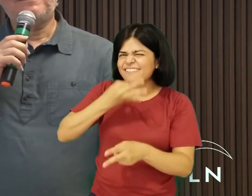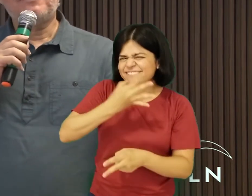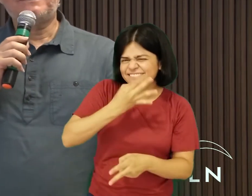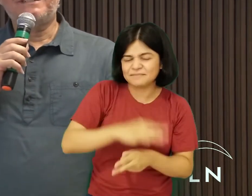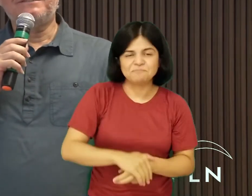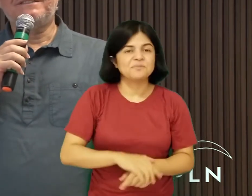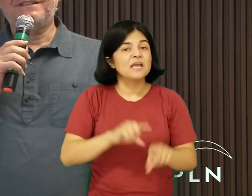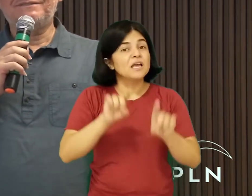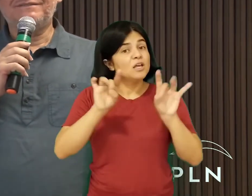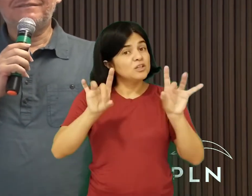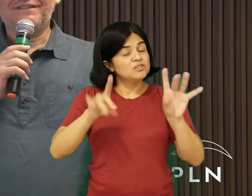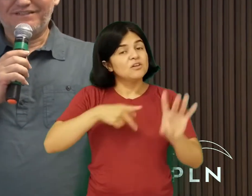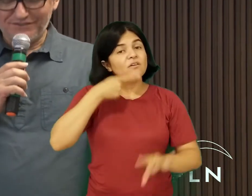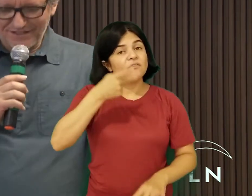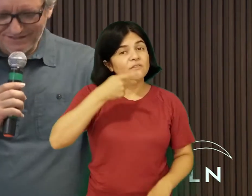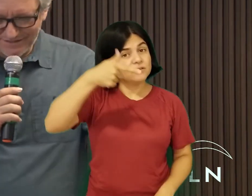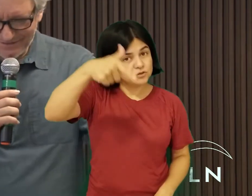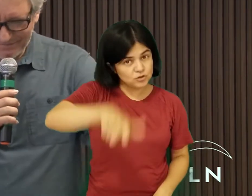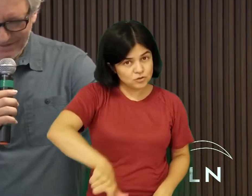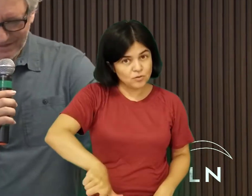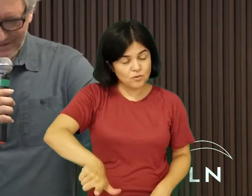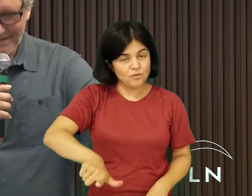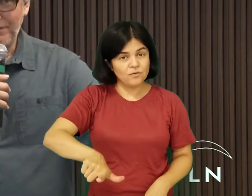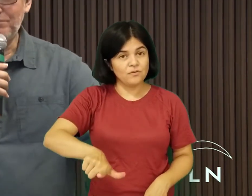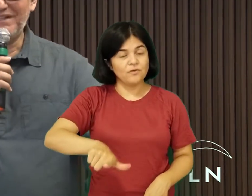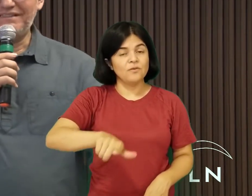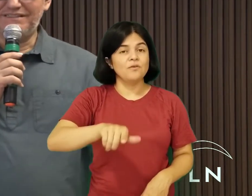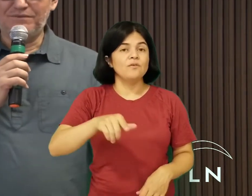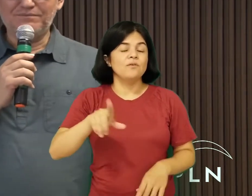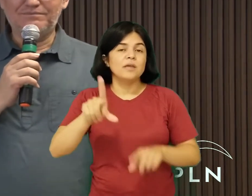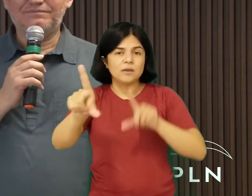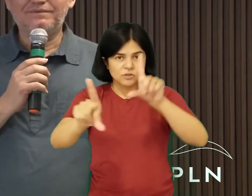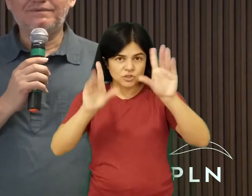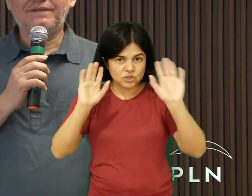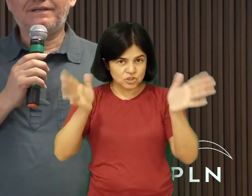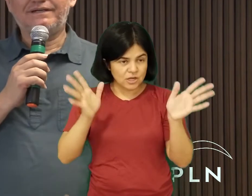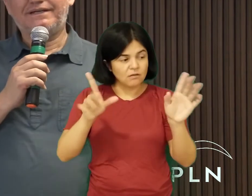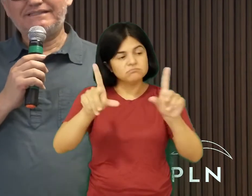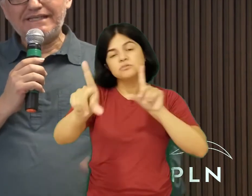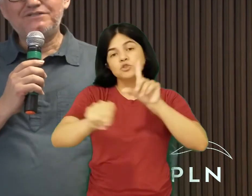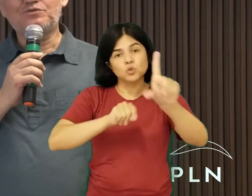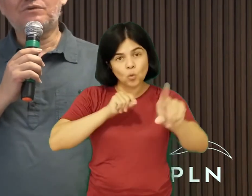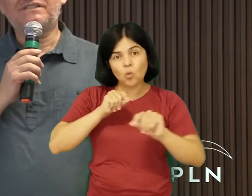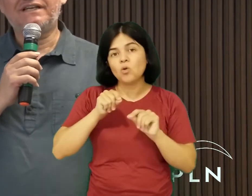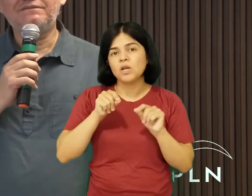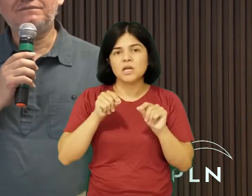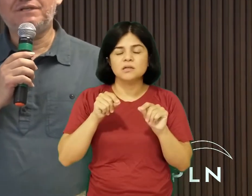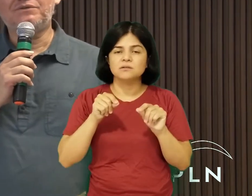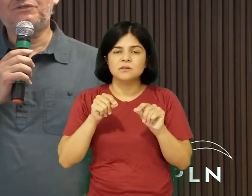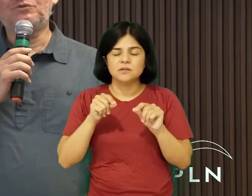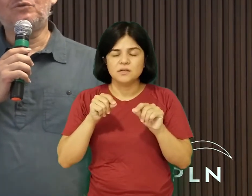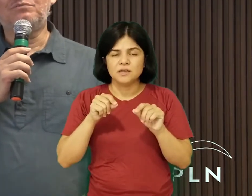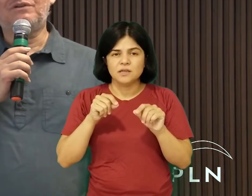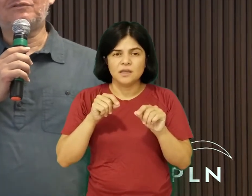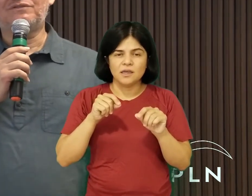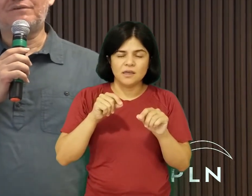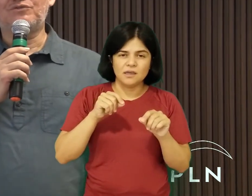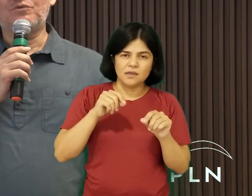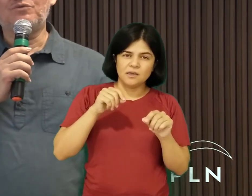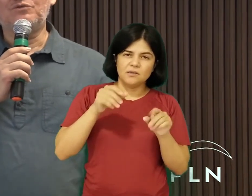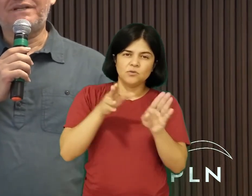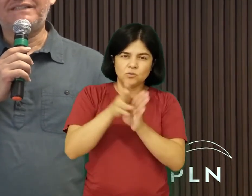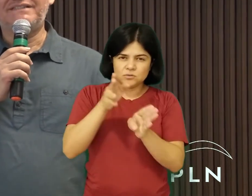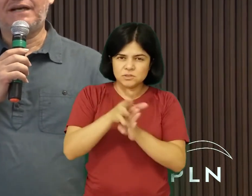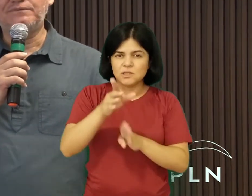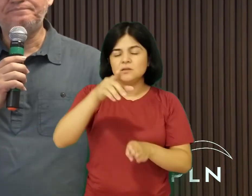Só reforçando, então, já que é uma decisão recente do Conselho, dia 11 de outubro, nós voltamos